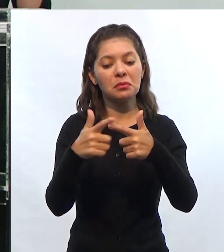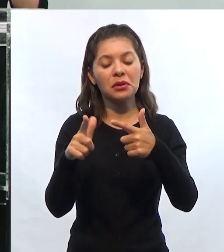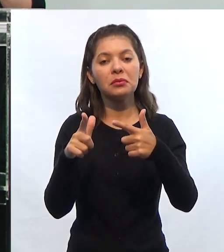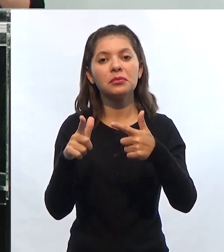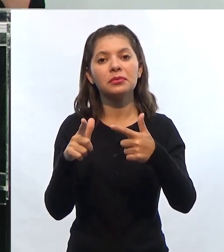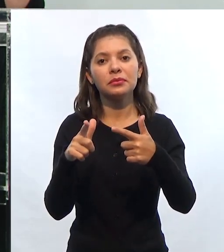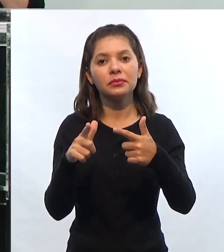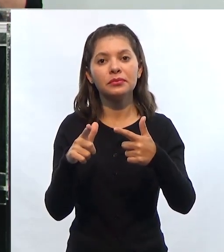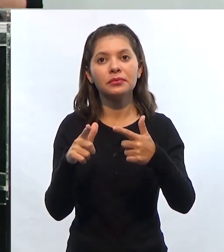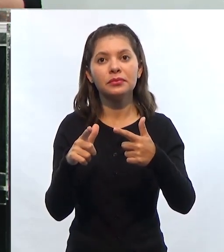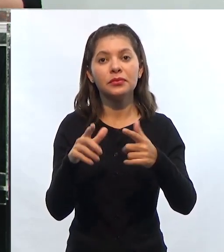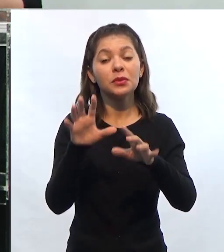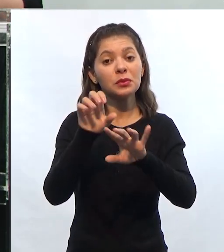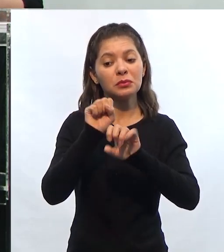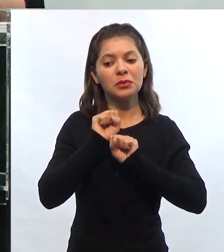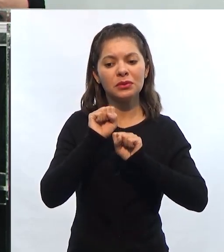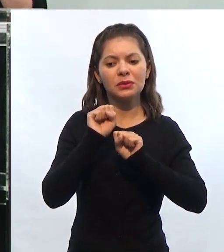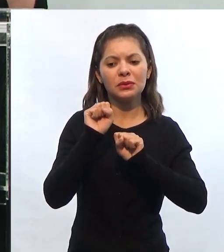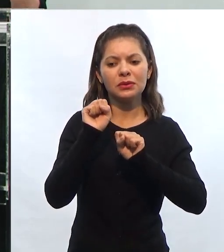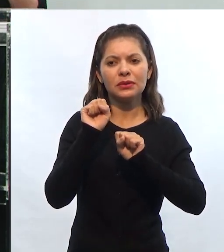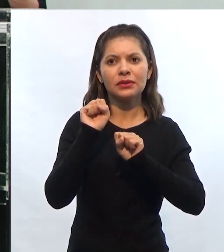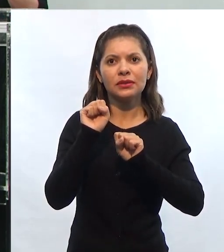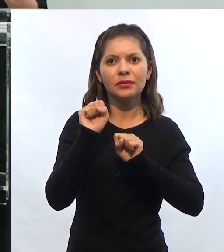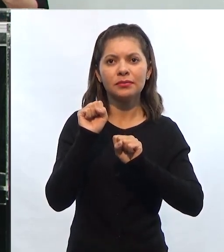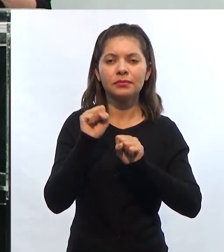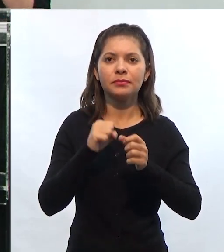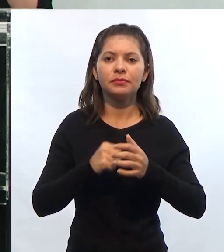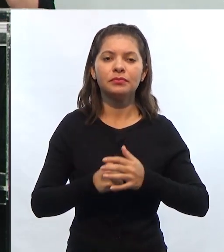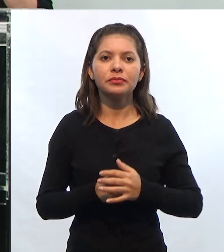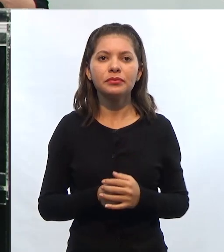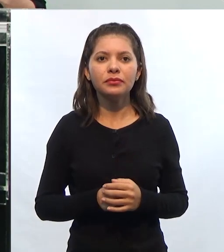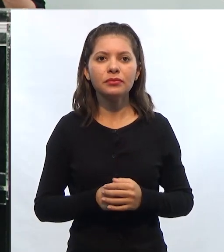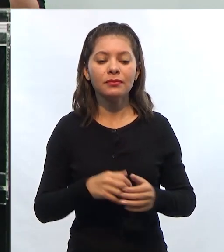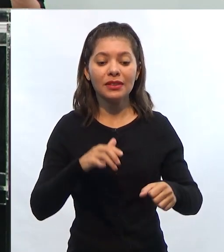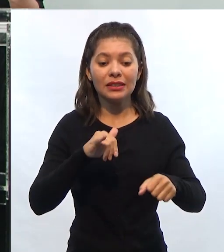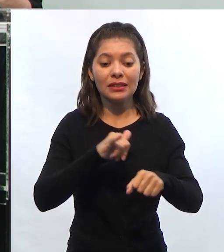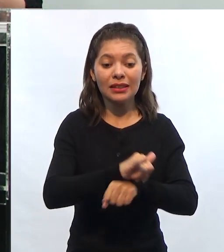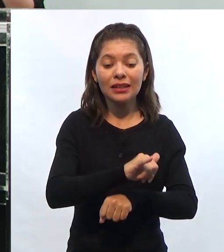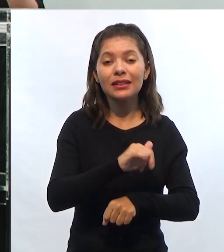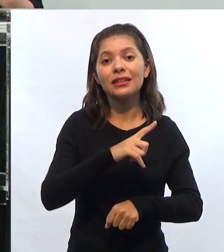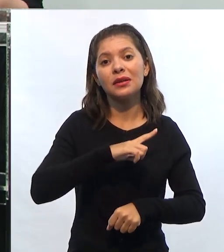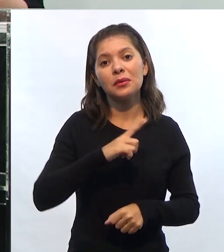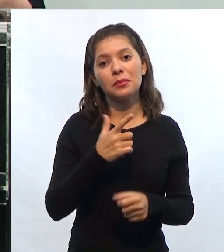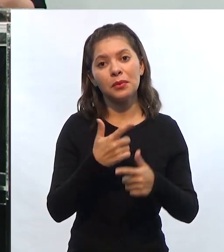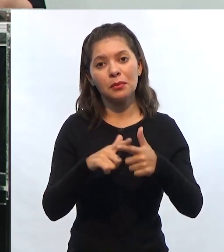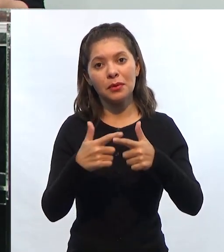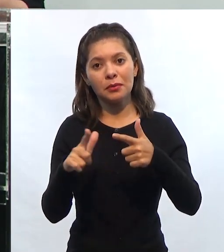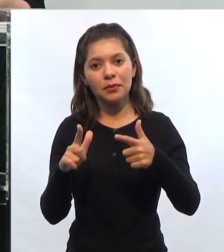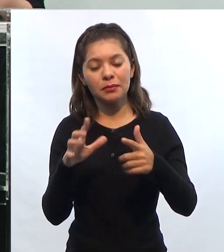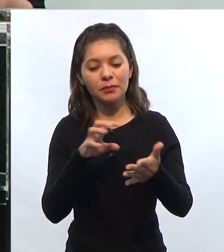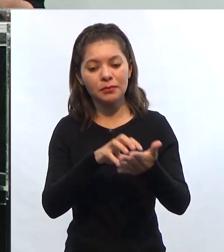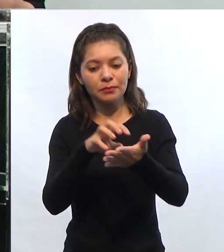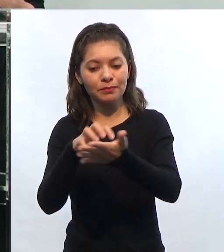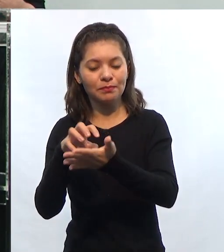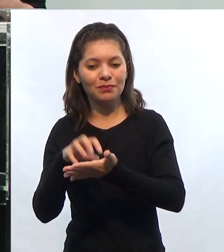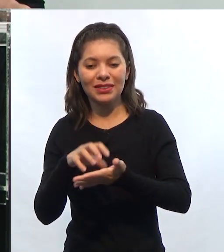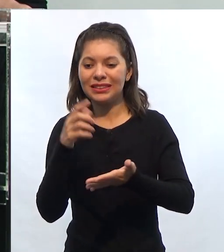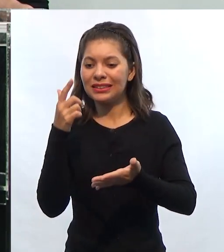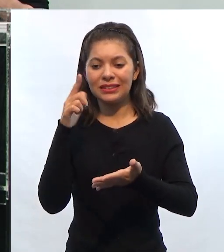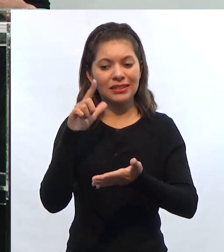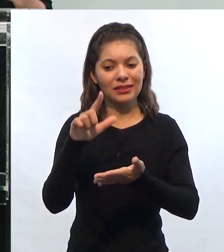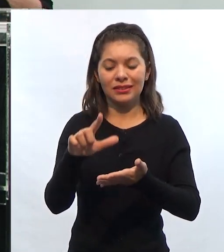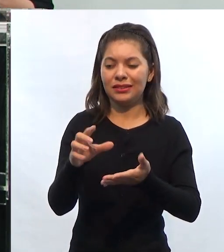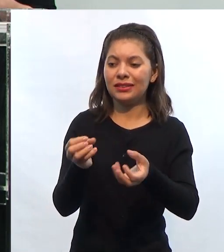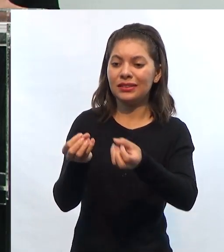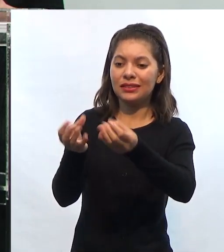consumidor for enganado, nós vamos ter problema. Se a organização também não conseguir entregar aquilo que o